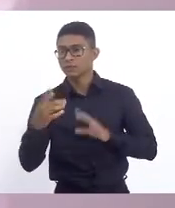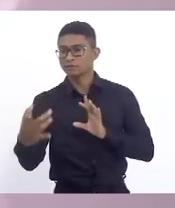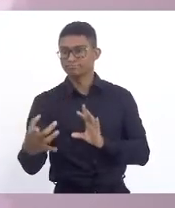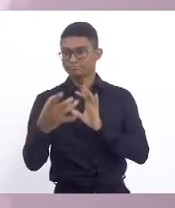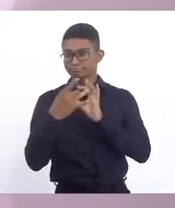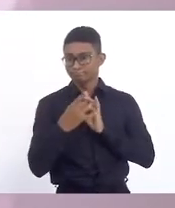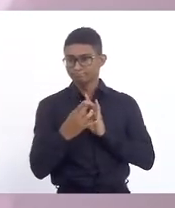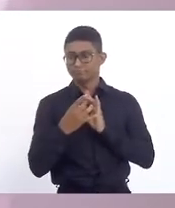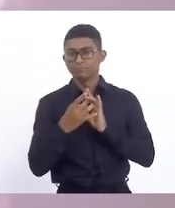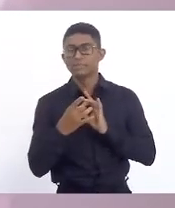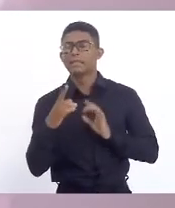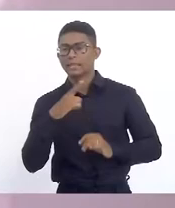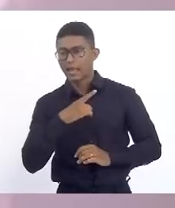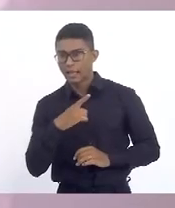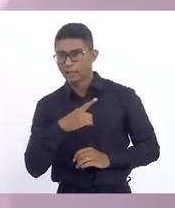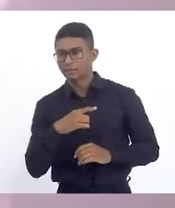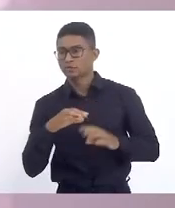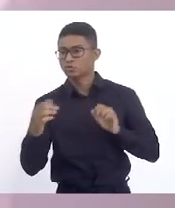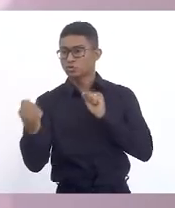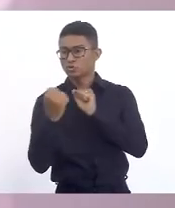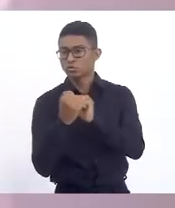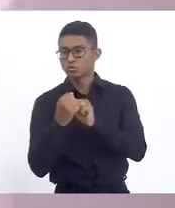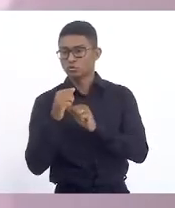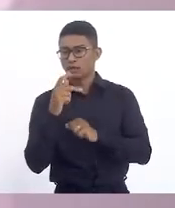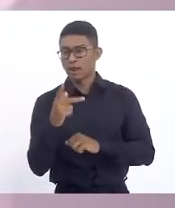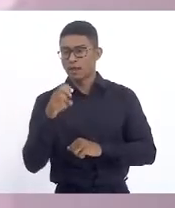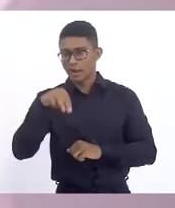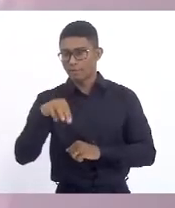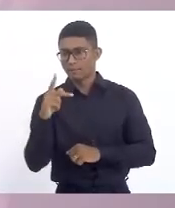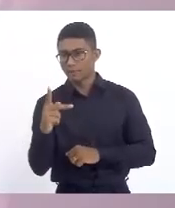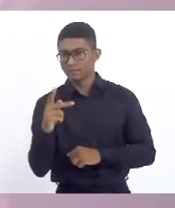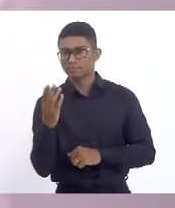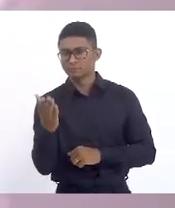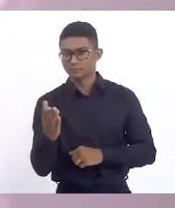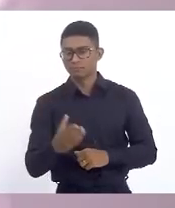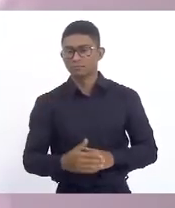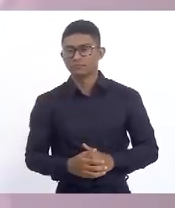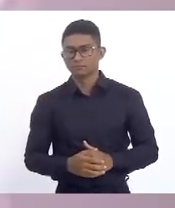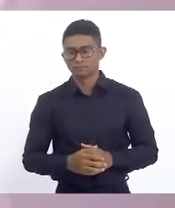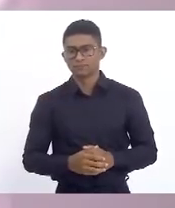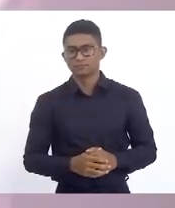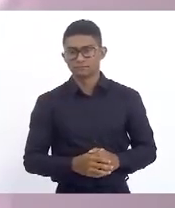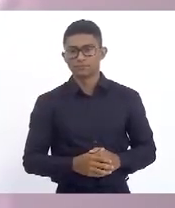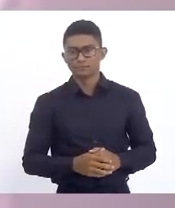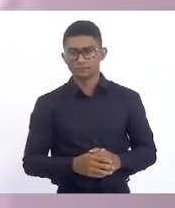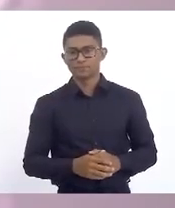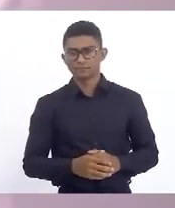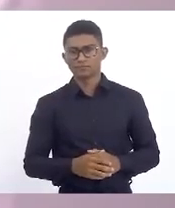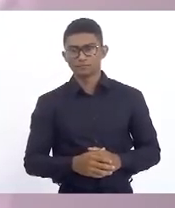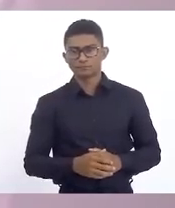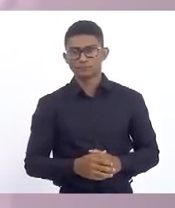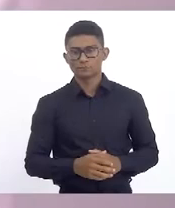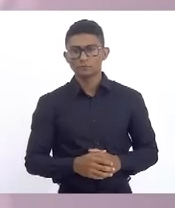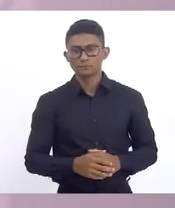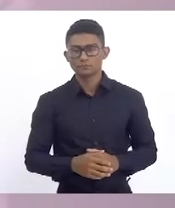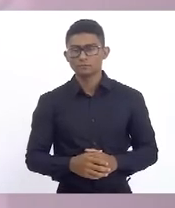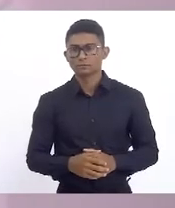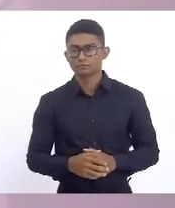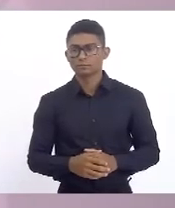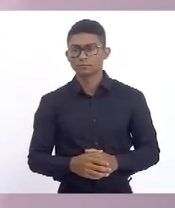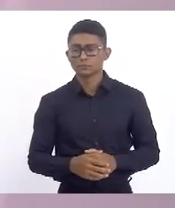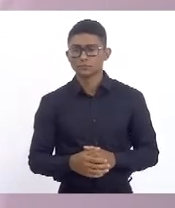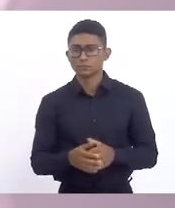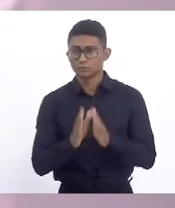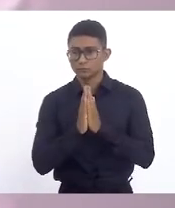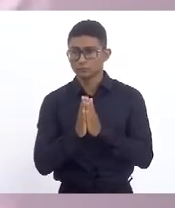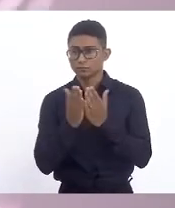com estudos elaborados entre o INEA e foram encaminhados ao Ministério Público, alguns taques. Eu queria ouvir